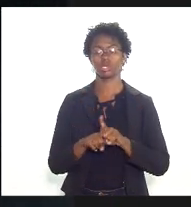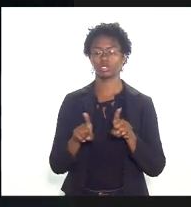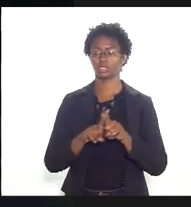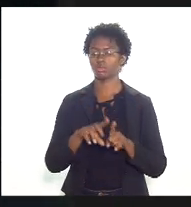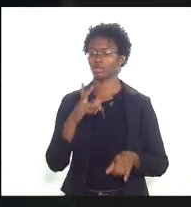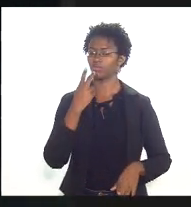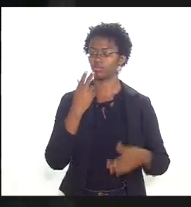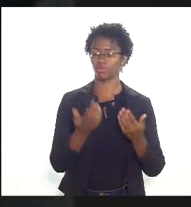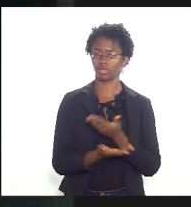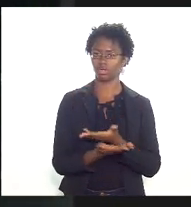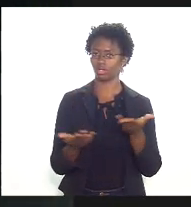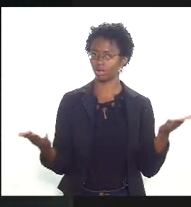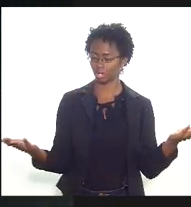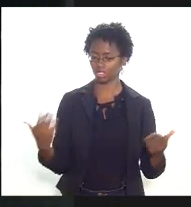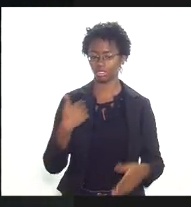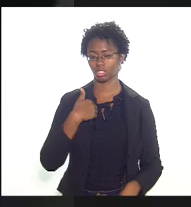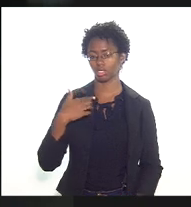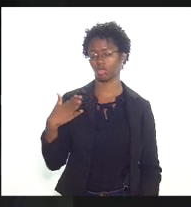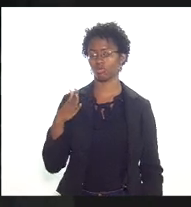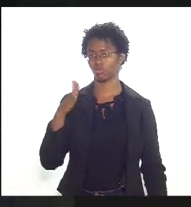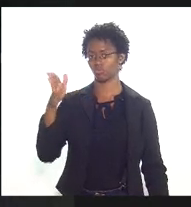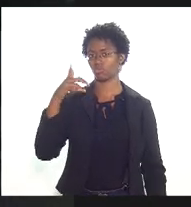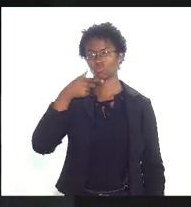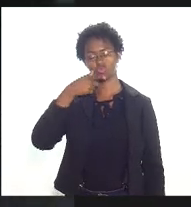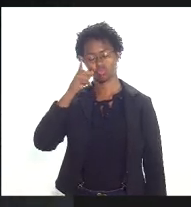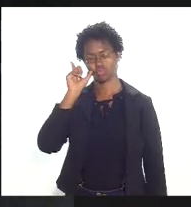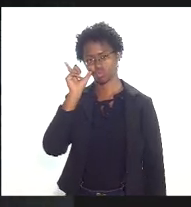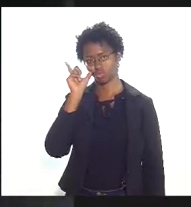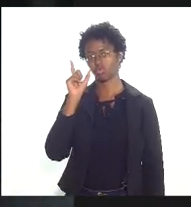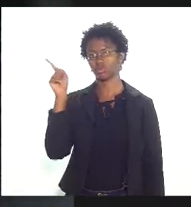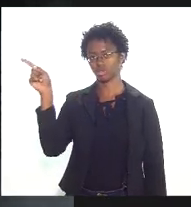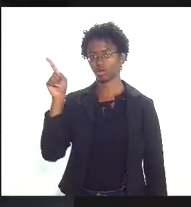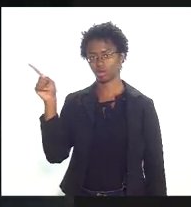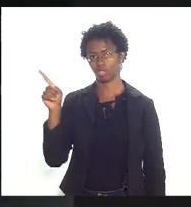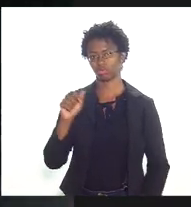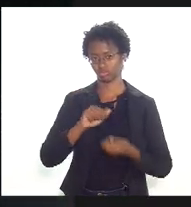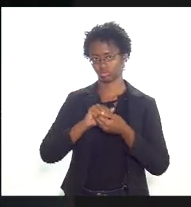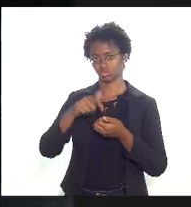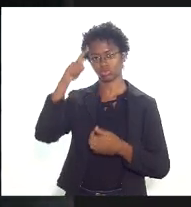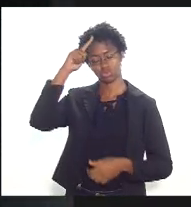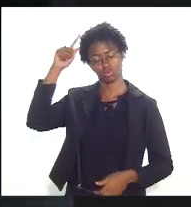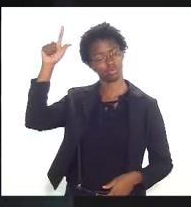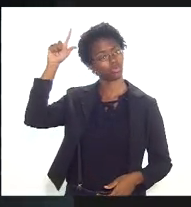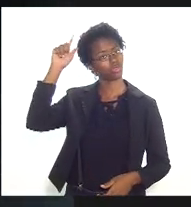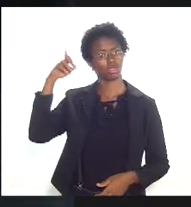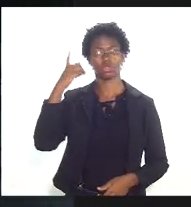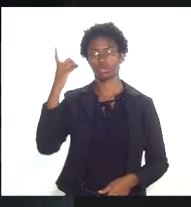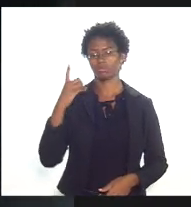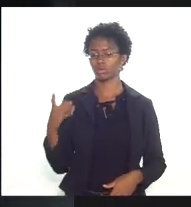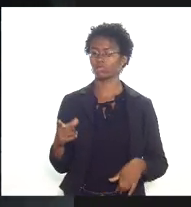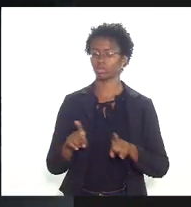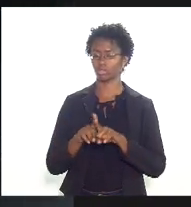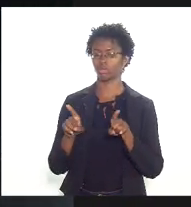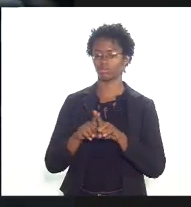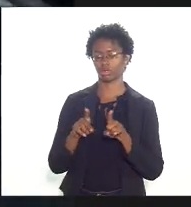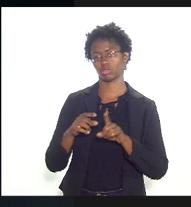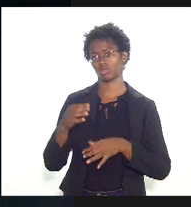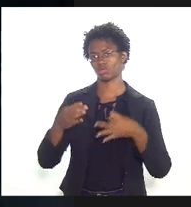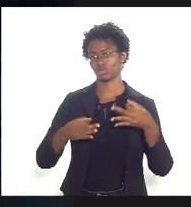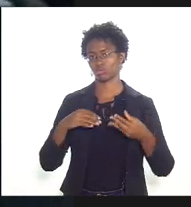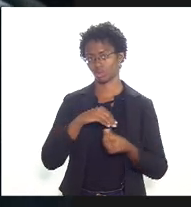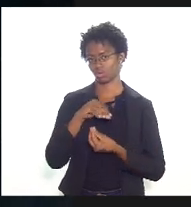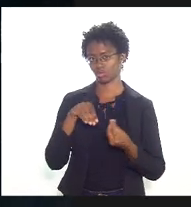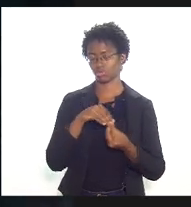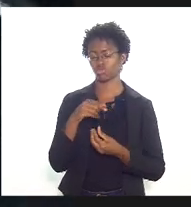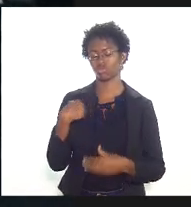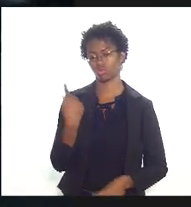também a todos os pais que estive ontem acompanhando o deputado Municipal os demais deputados fazem parte do tribunal misto